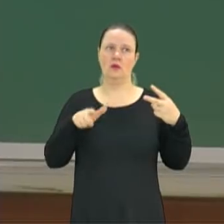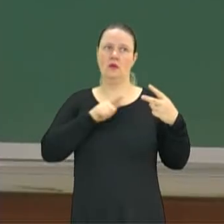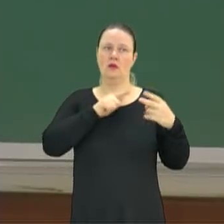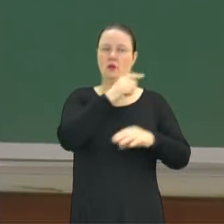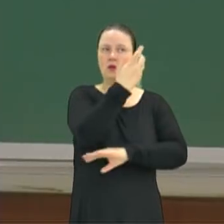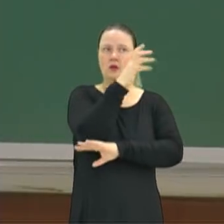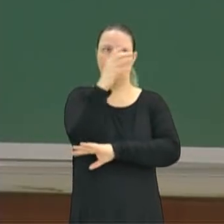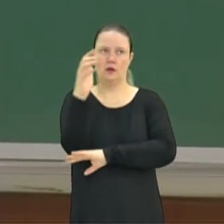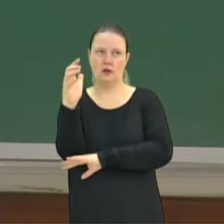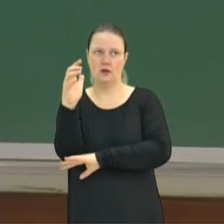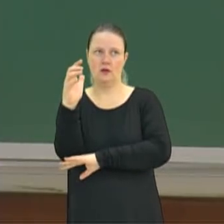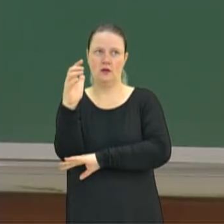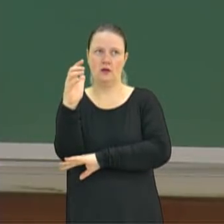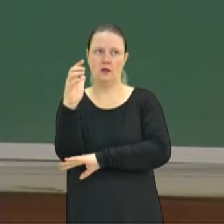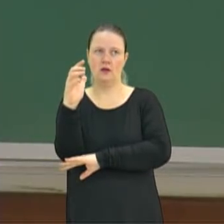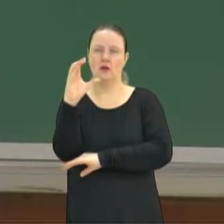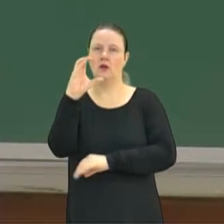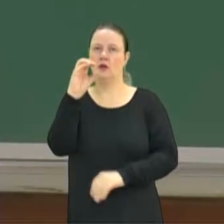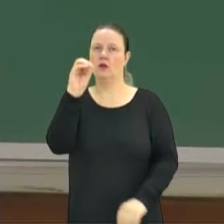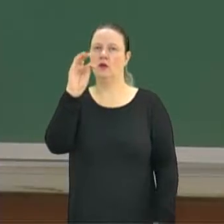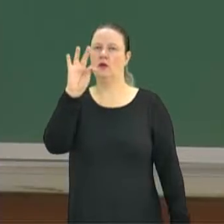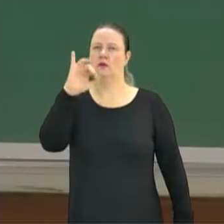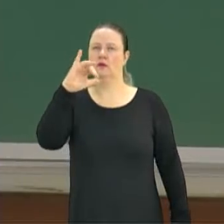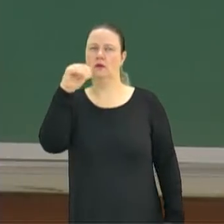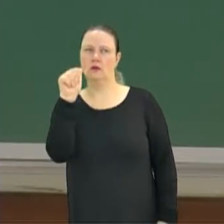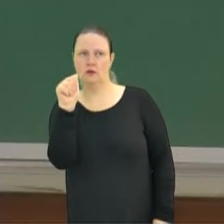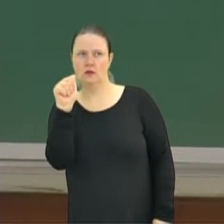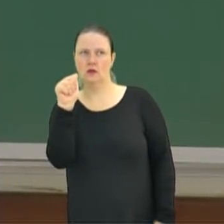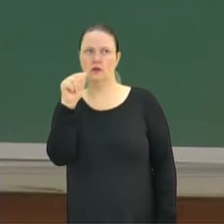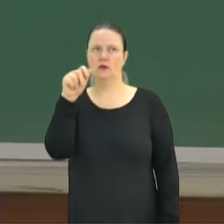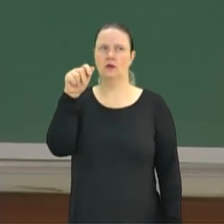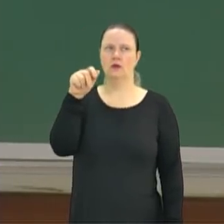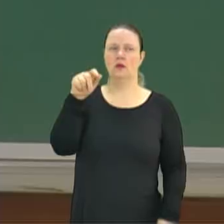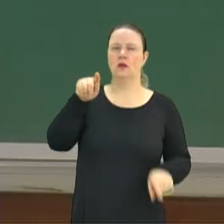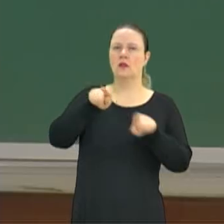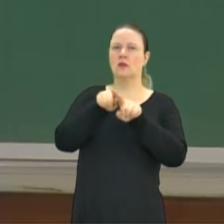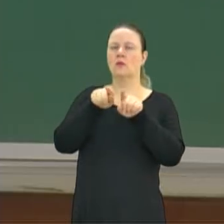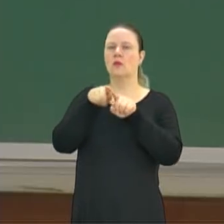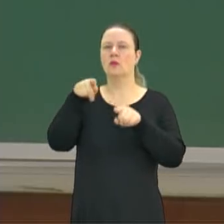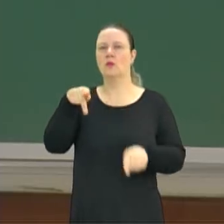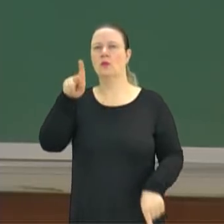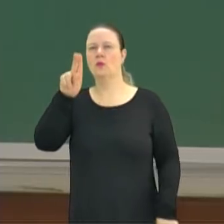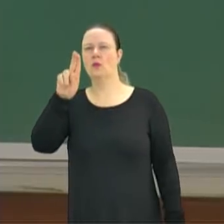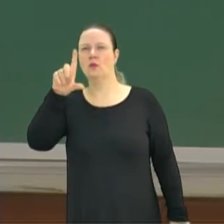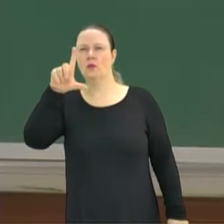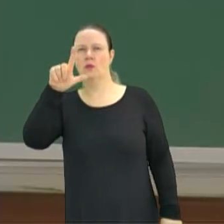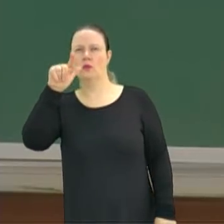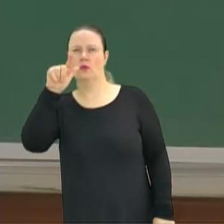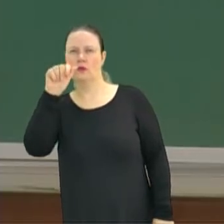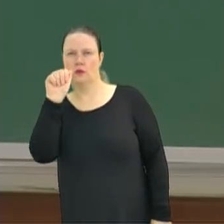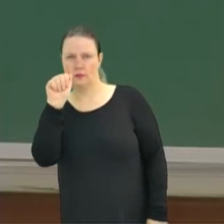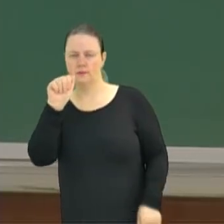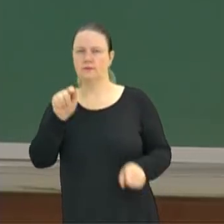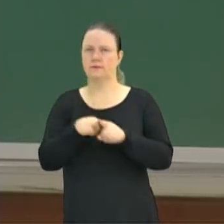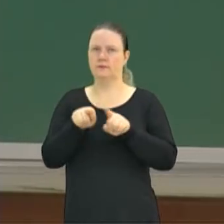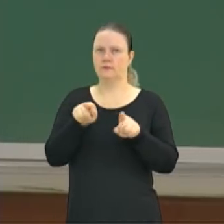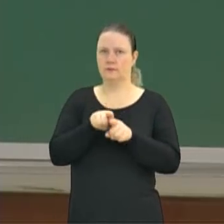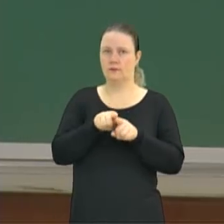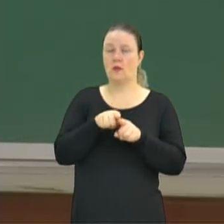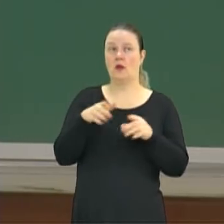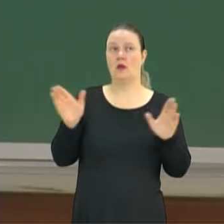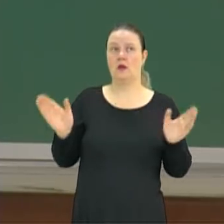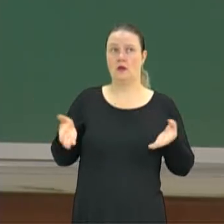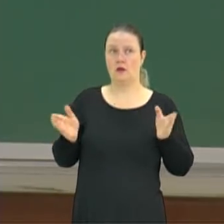jaguatirica. Aqui uma dica, ó. Concorda comigo que a jaguatirica, que é um predador ali do topo de cadeia, é uma quantidade bem